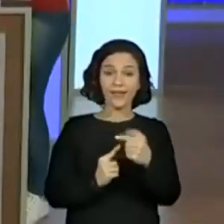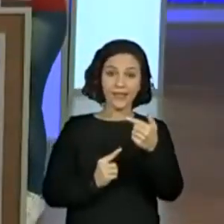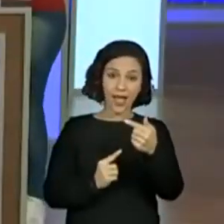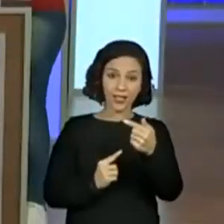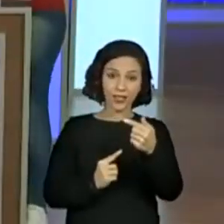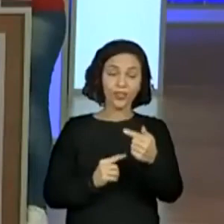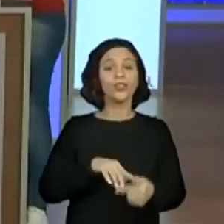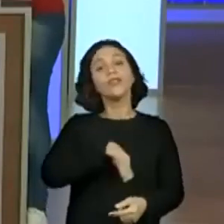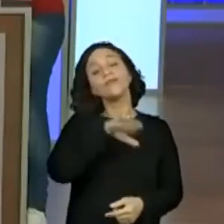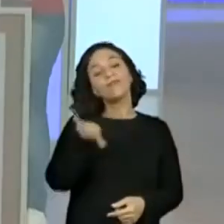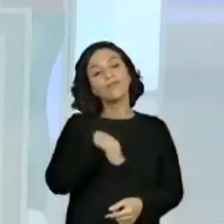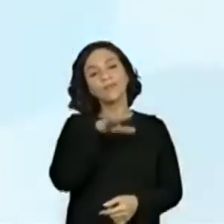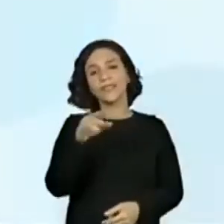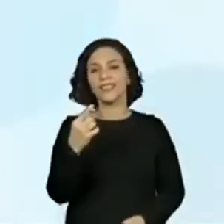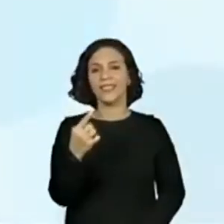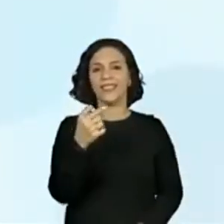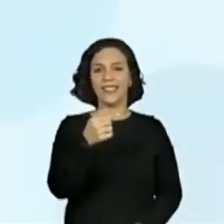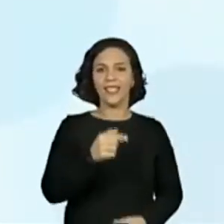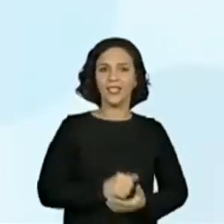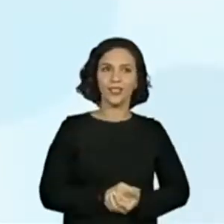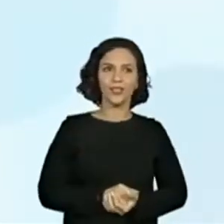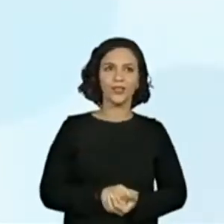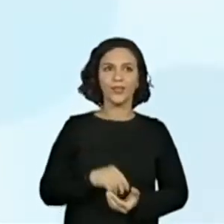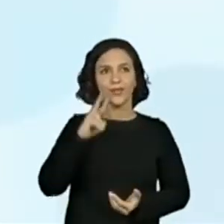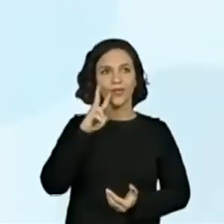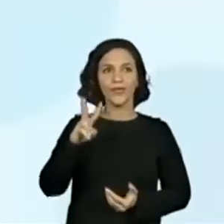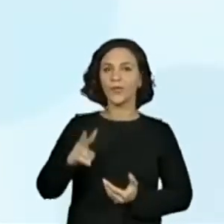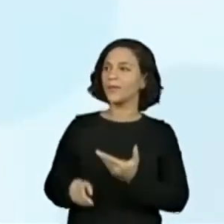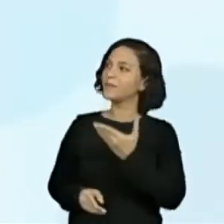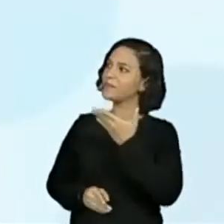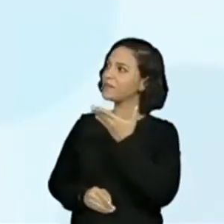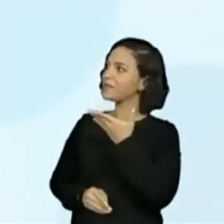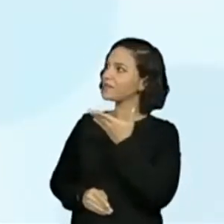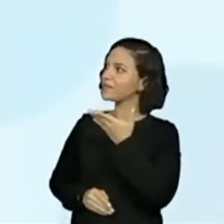a 17.